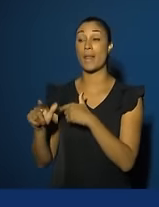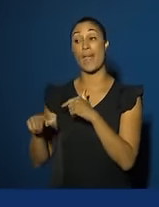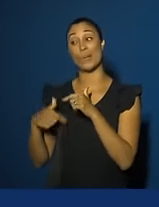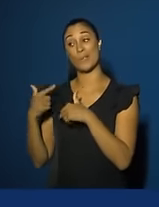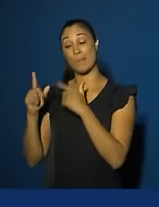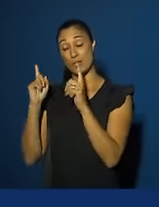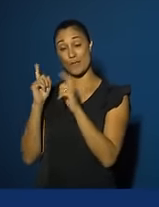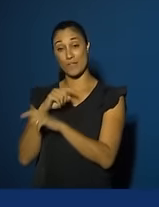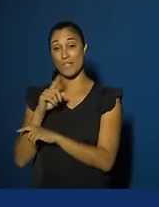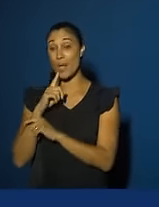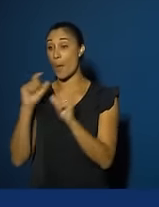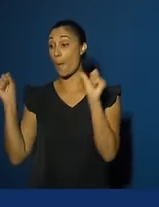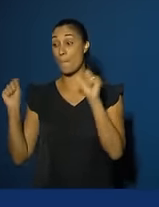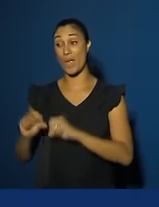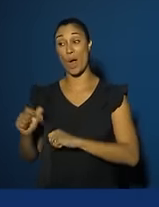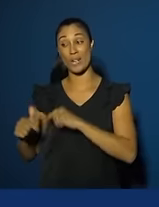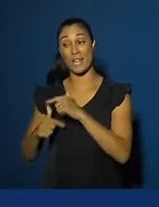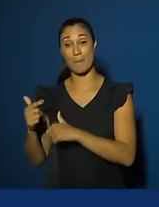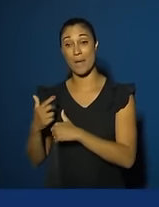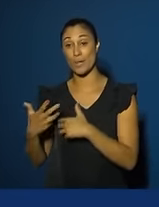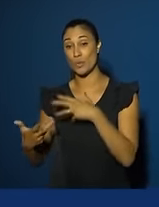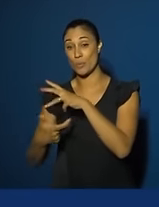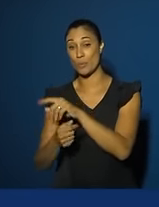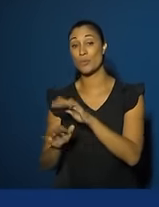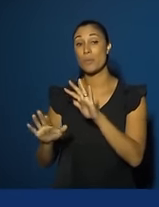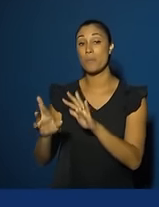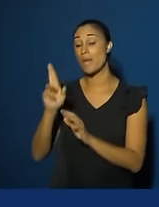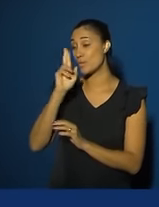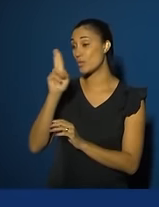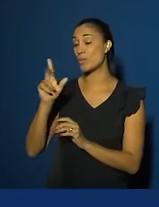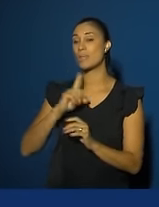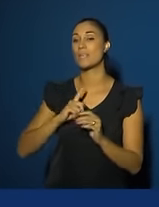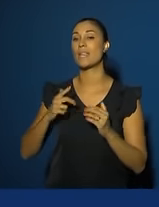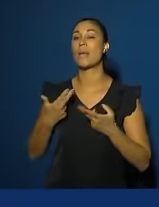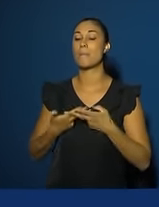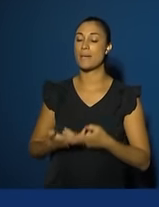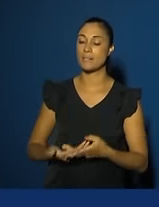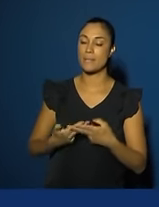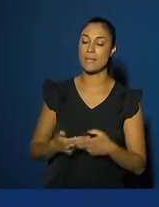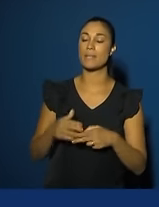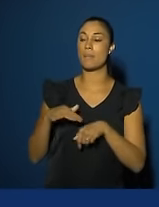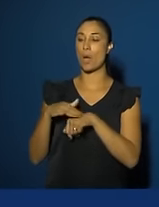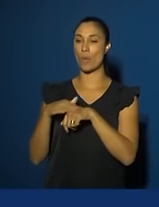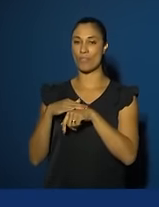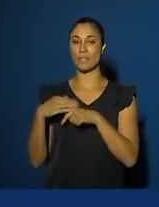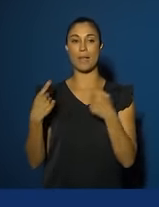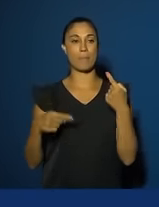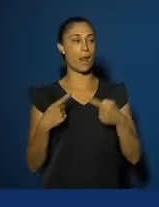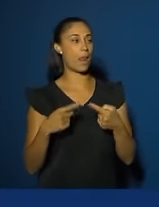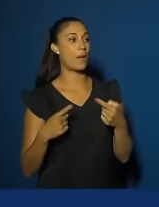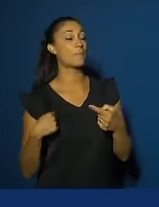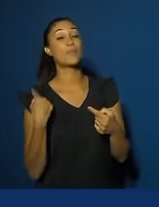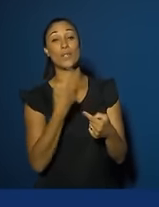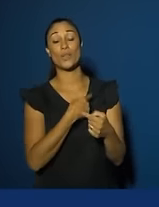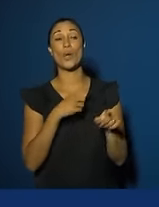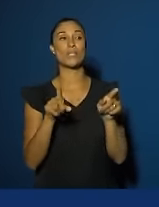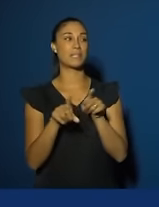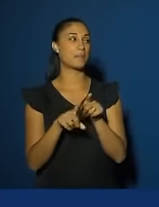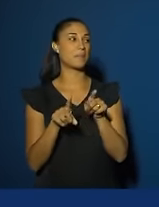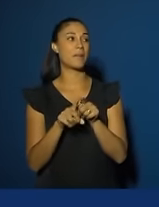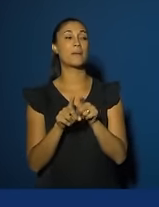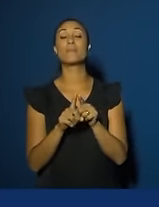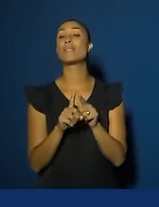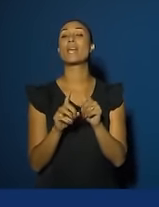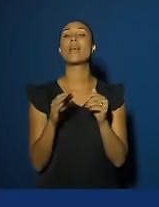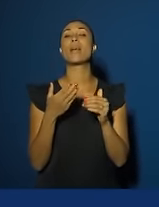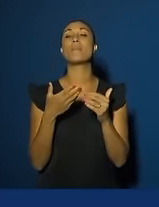difícil é o pior emprego do mundo mas o senhor tem a calma necessária para dialogar conversar e cabe a nós por Enfim